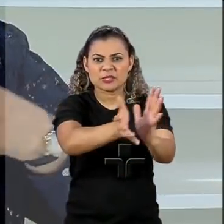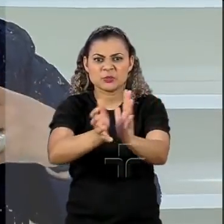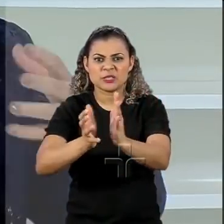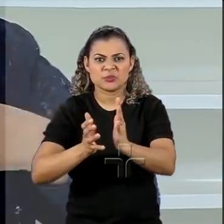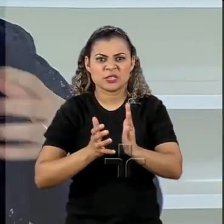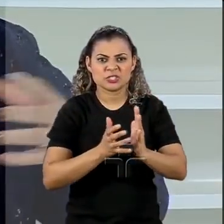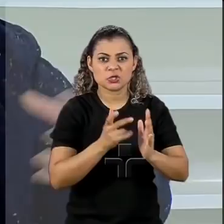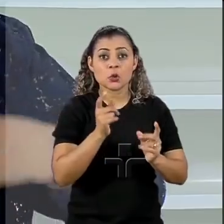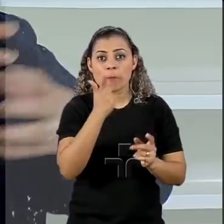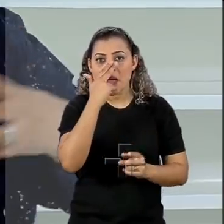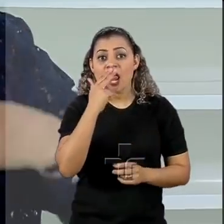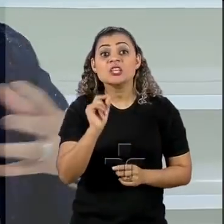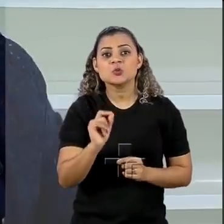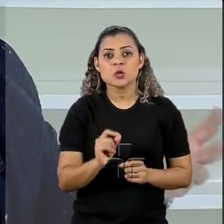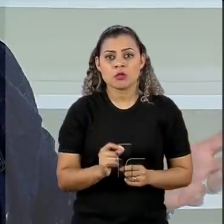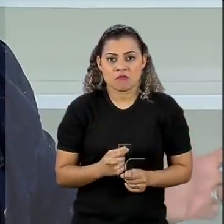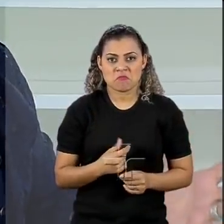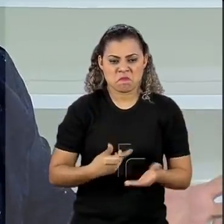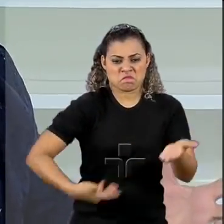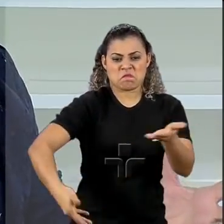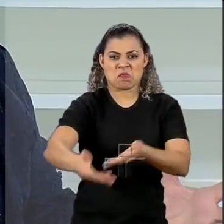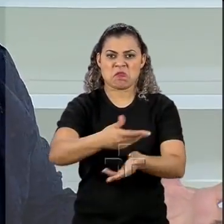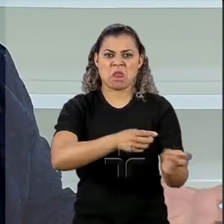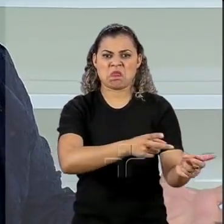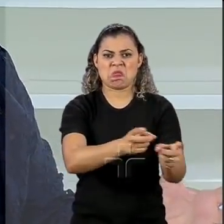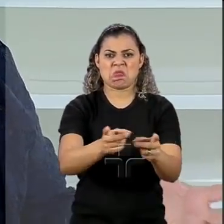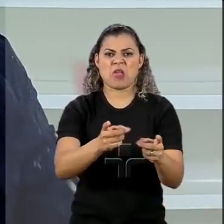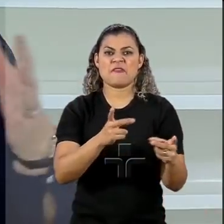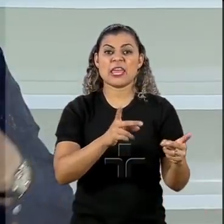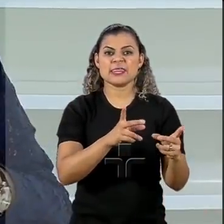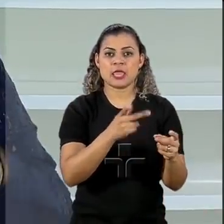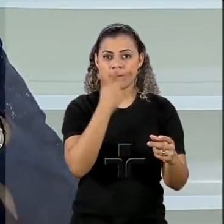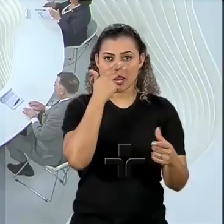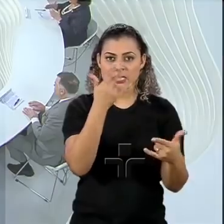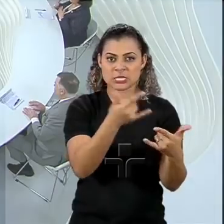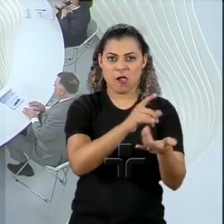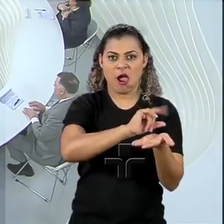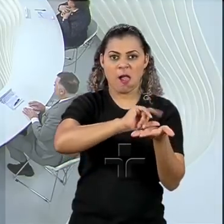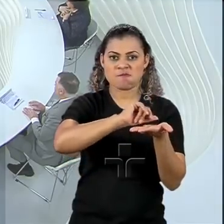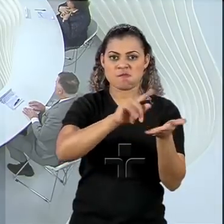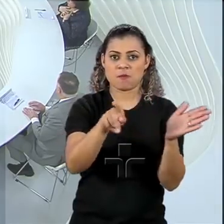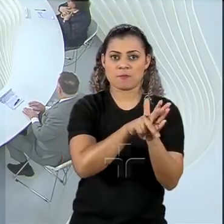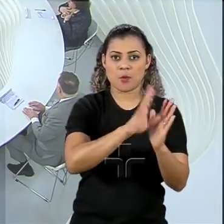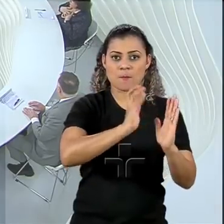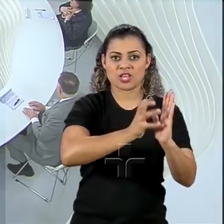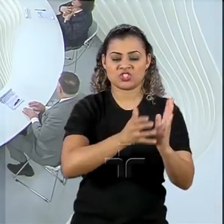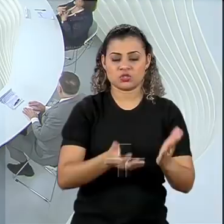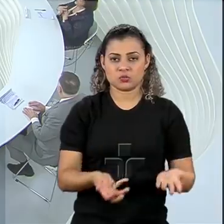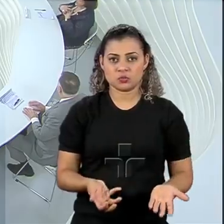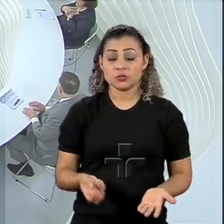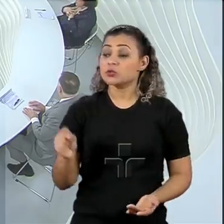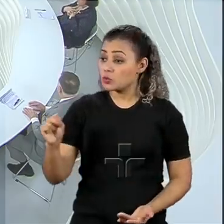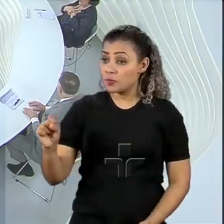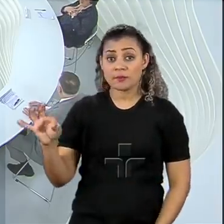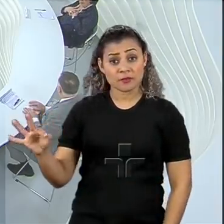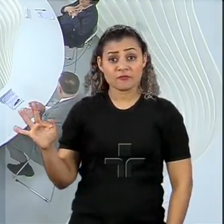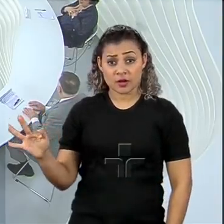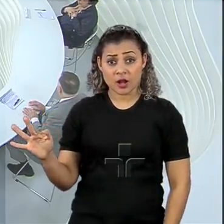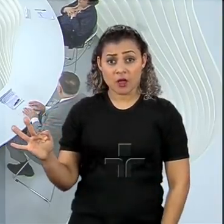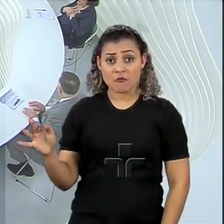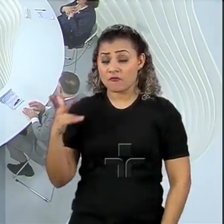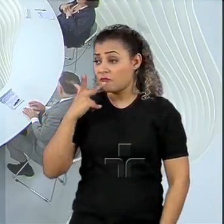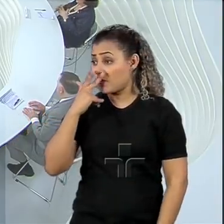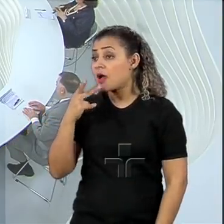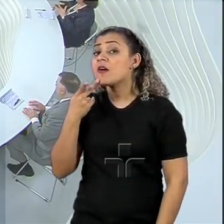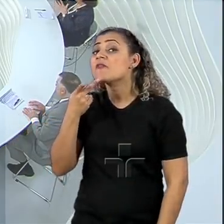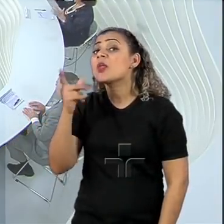a vender todos os pedaços do partido, né? E foi, hoje, até o próprio Supremo disse, minha culpa, minha máxima